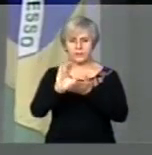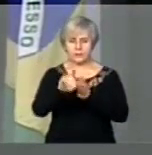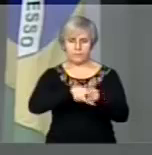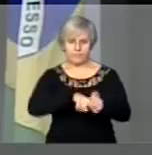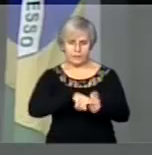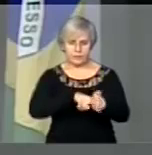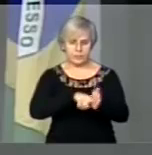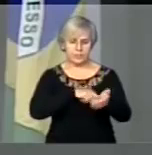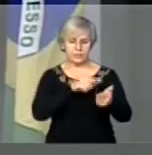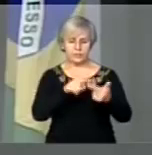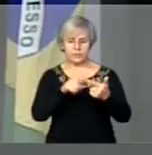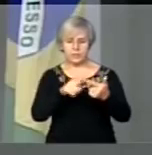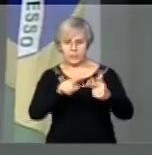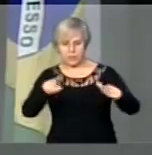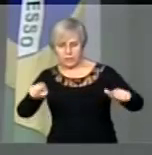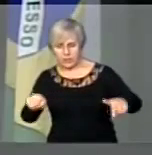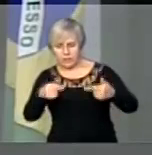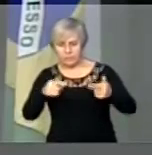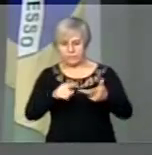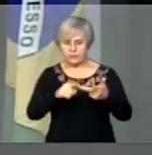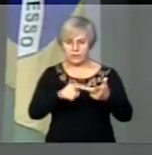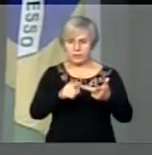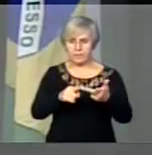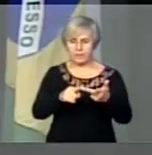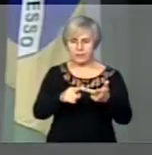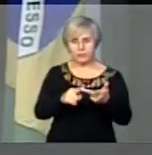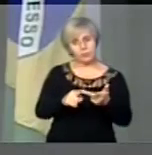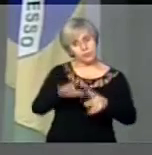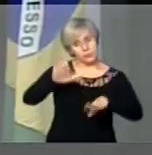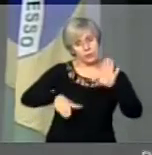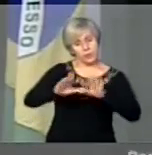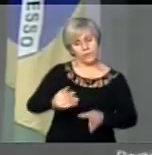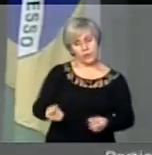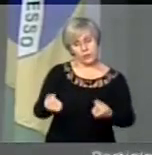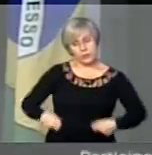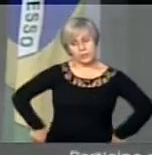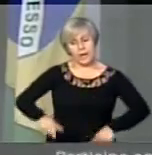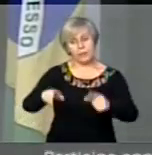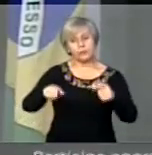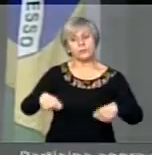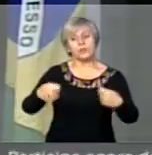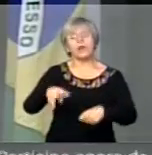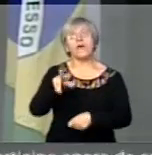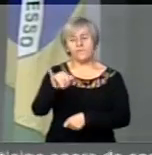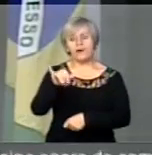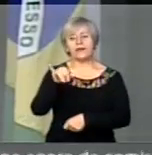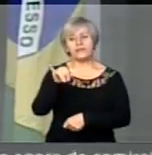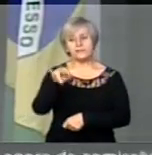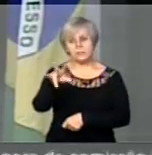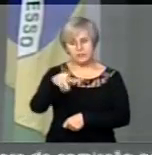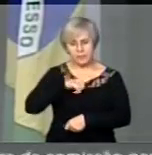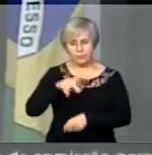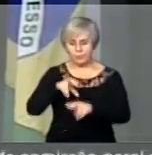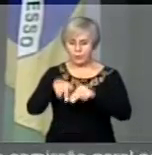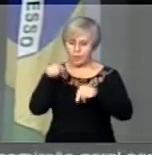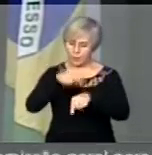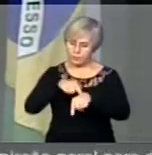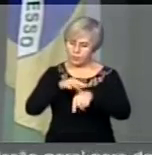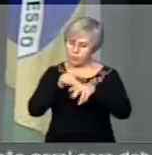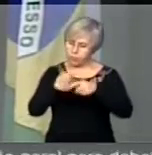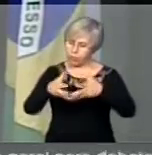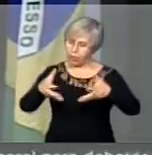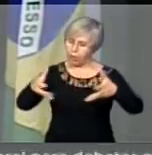pesquisa, enfrentamento e eventuais gastos que teremos com esta epidemia,